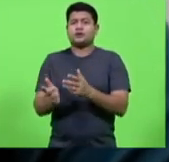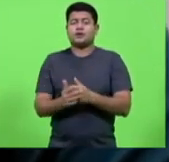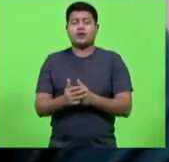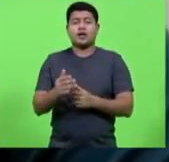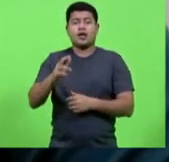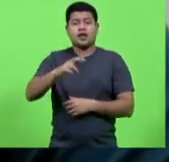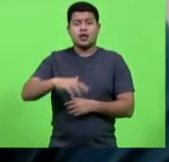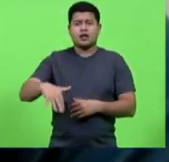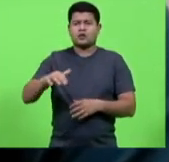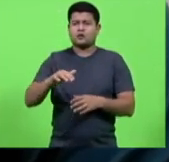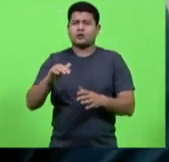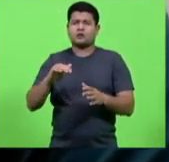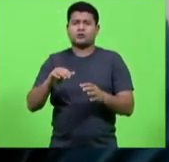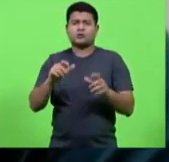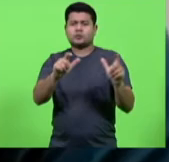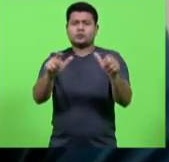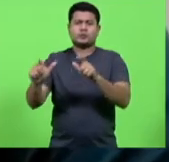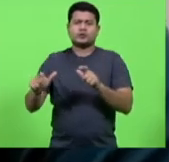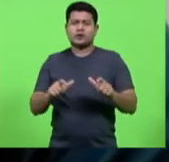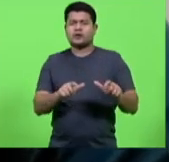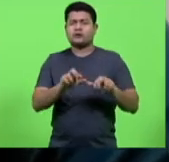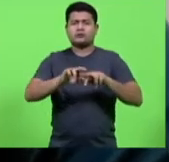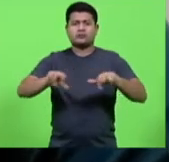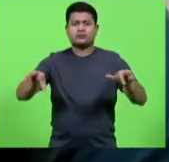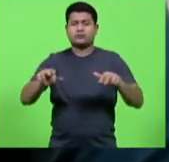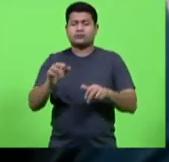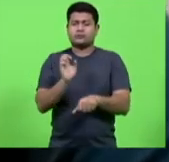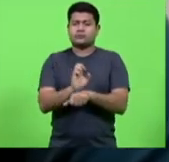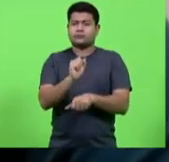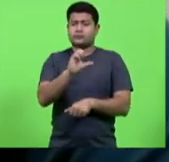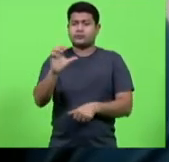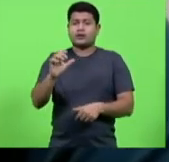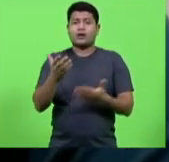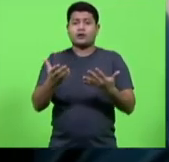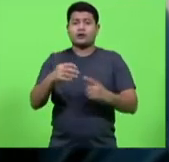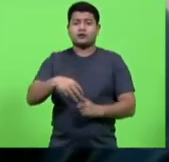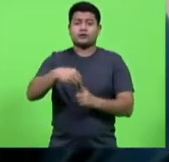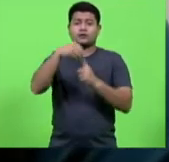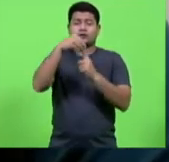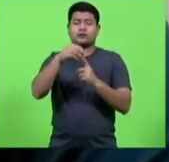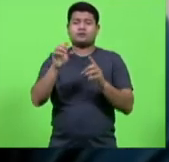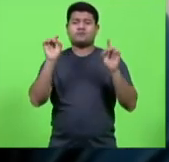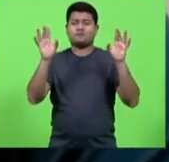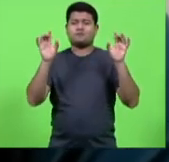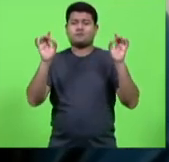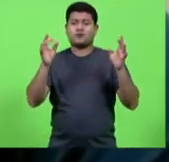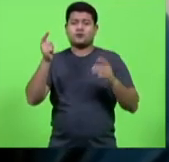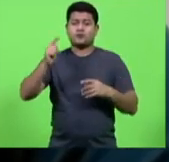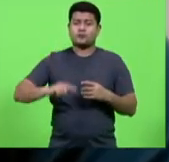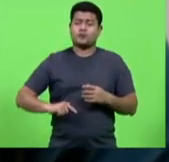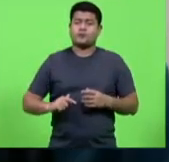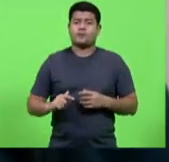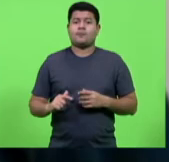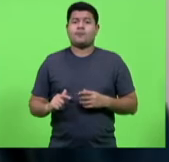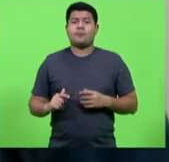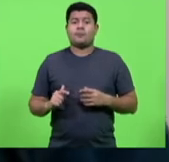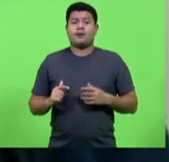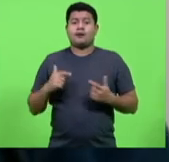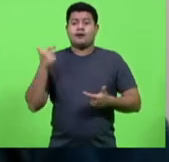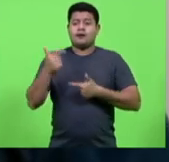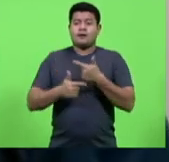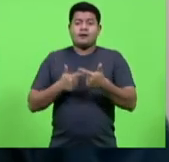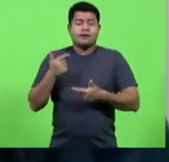aqui fazer um destaque todo especial, mais uma vez, ao